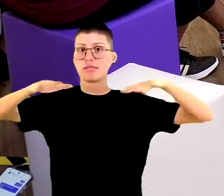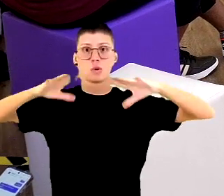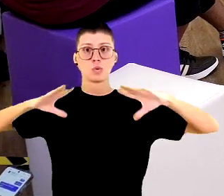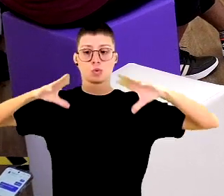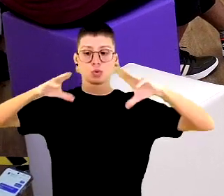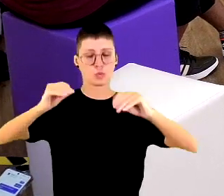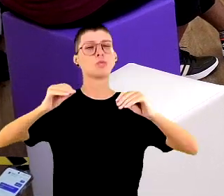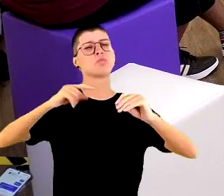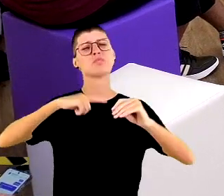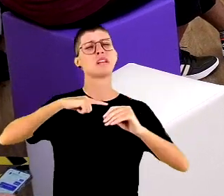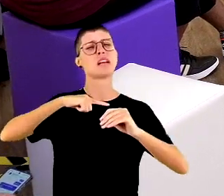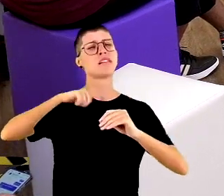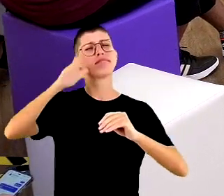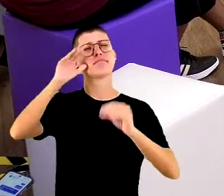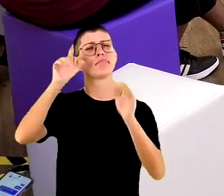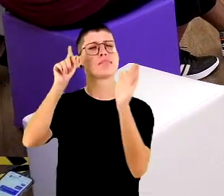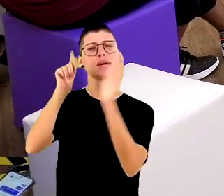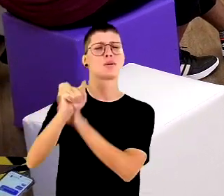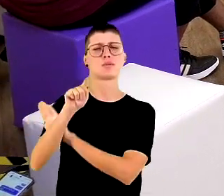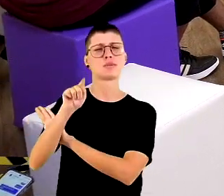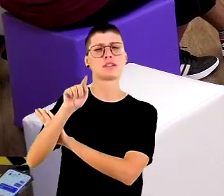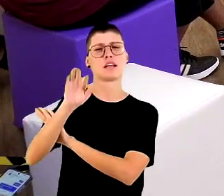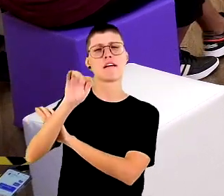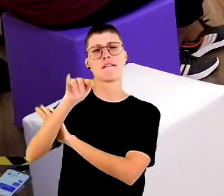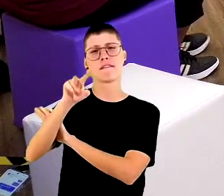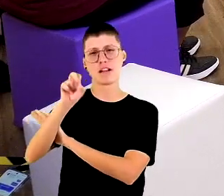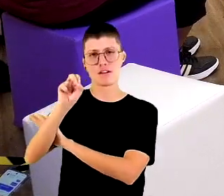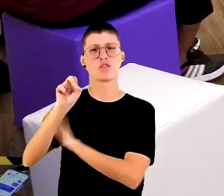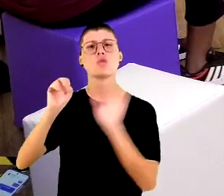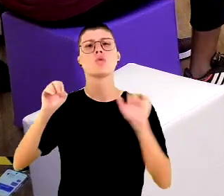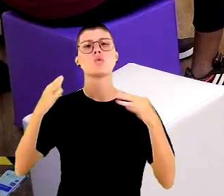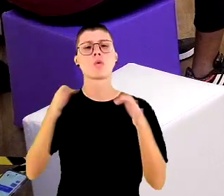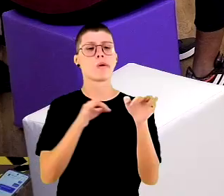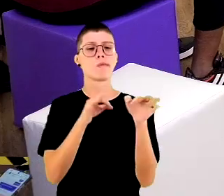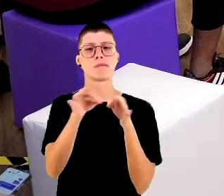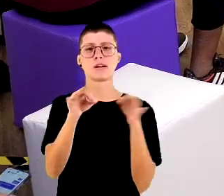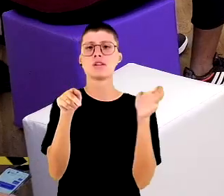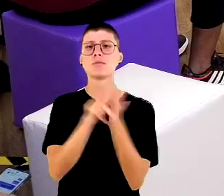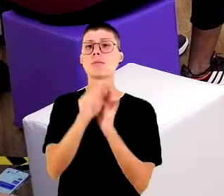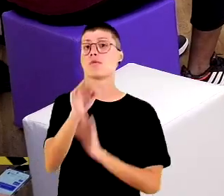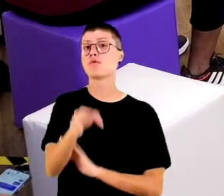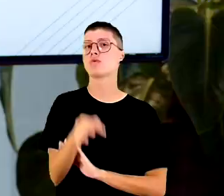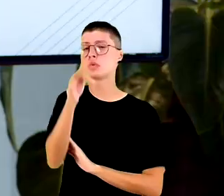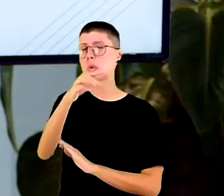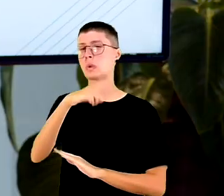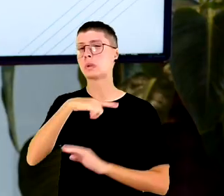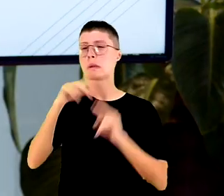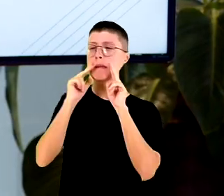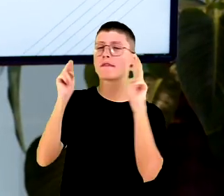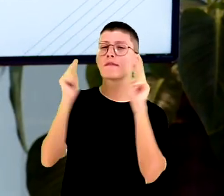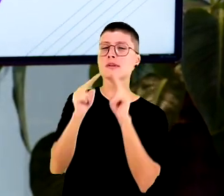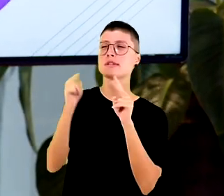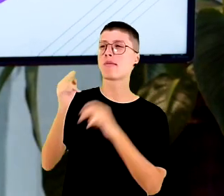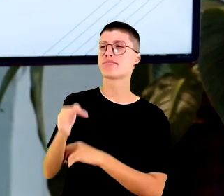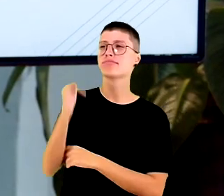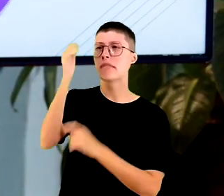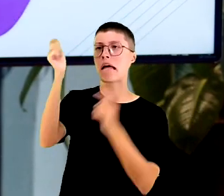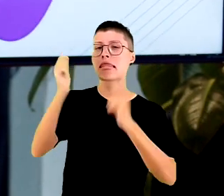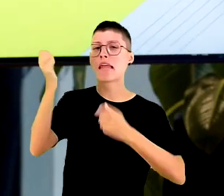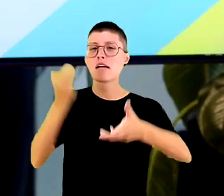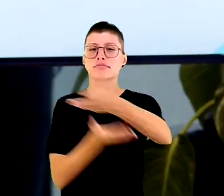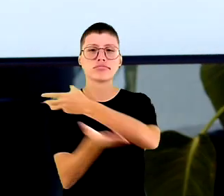aqui do Flávio Ribeiro. Quais são os planos futuros da Healthbit? Existe alguma visão a longo prazo que você possa compartilhar?